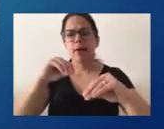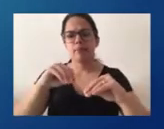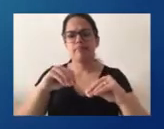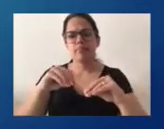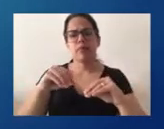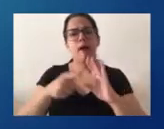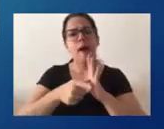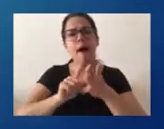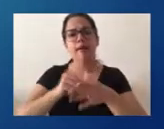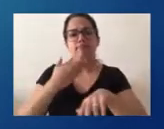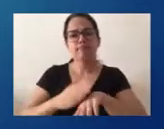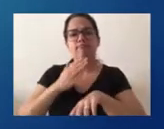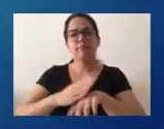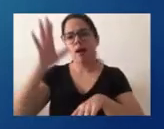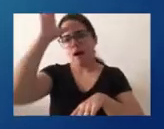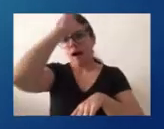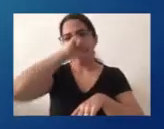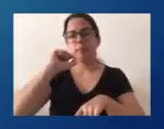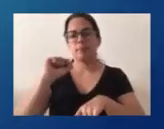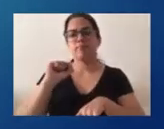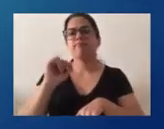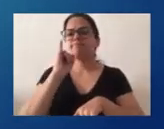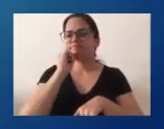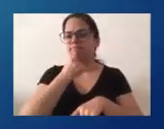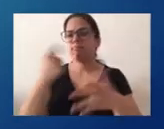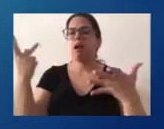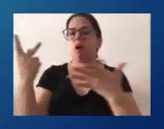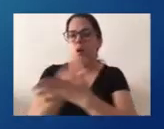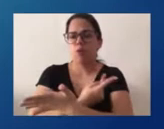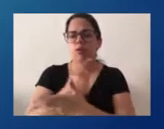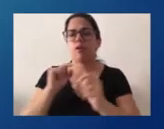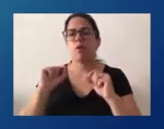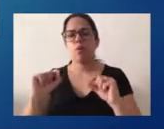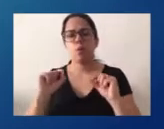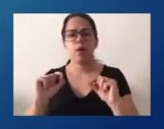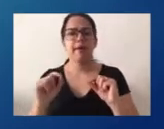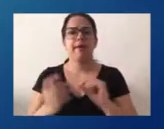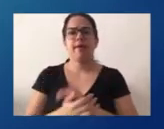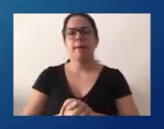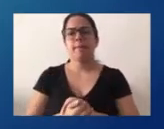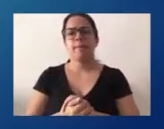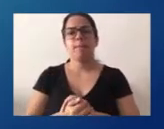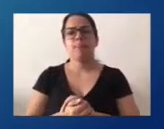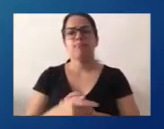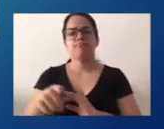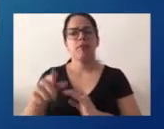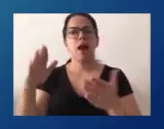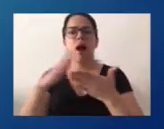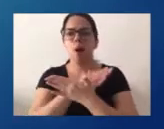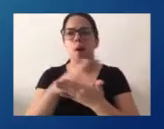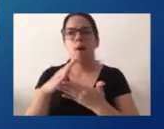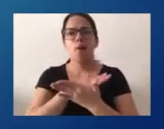equipamento, saber como manusear esse equipamento corretamente. Infelizmente, por inúmeros motivos,